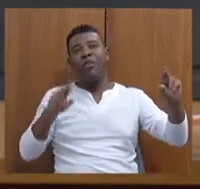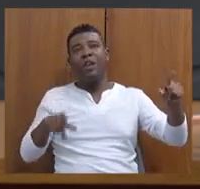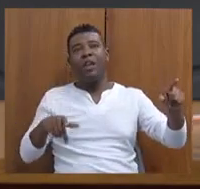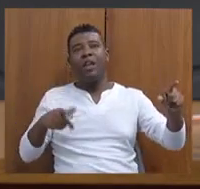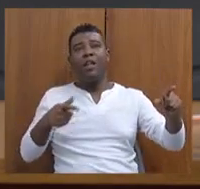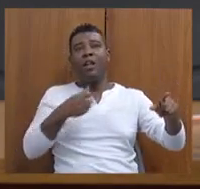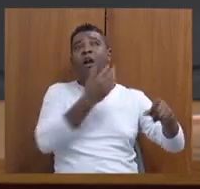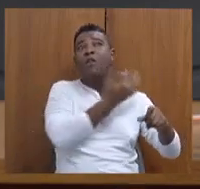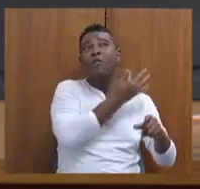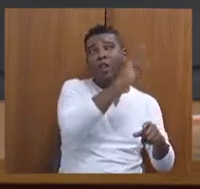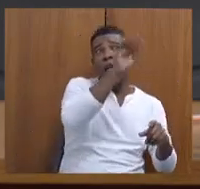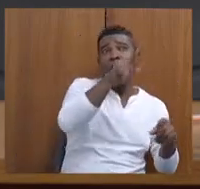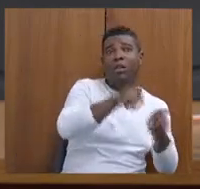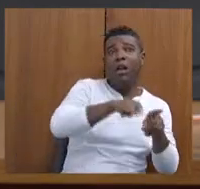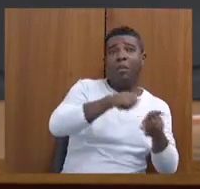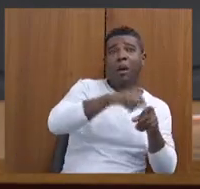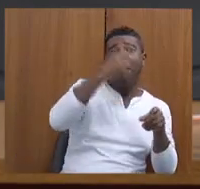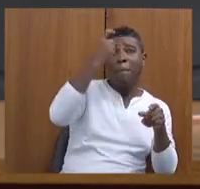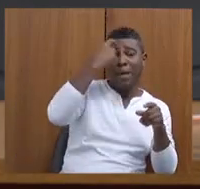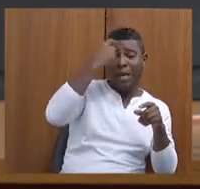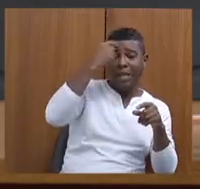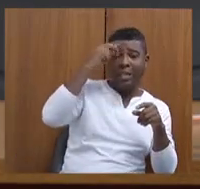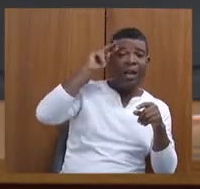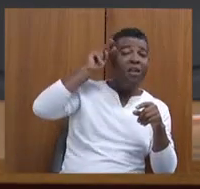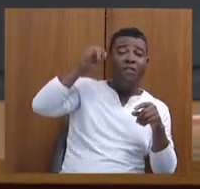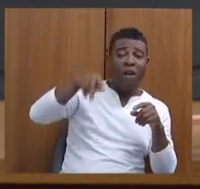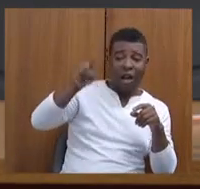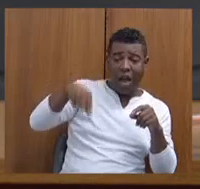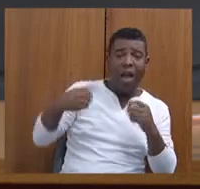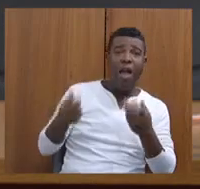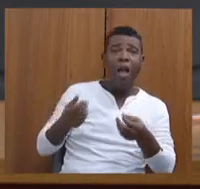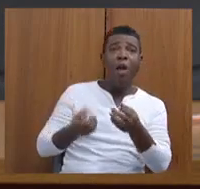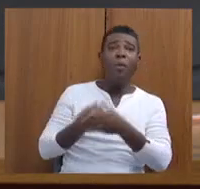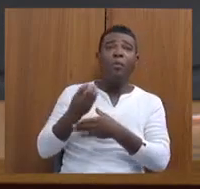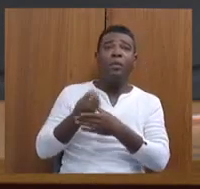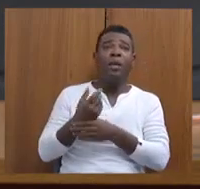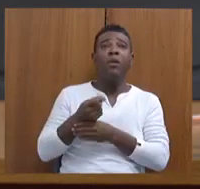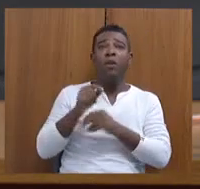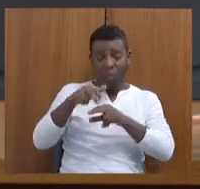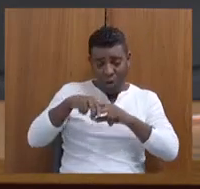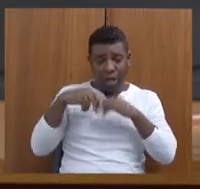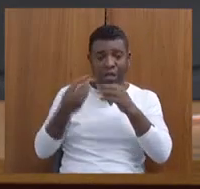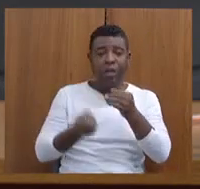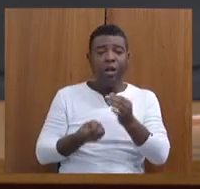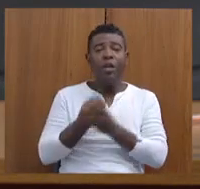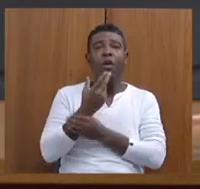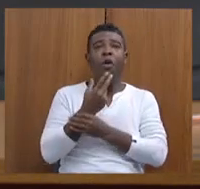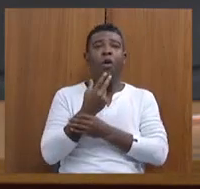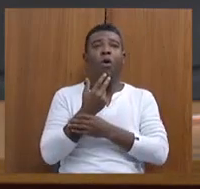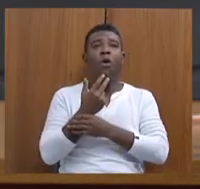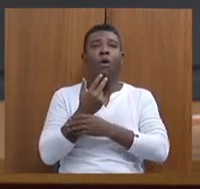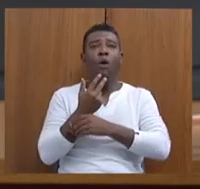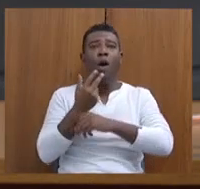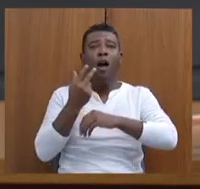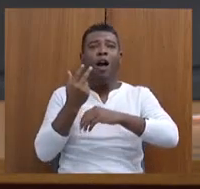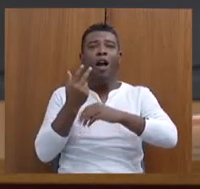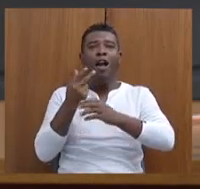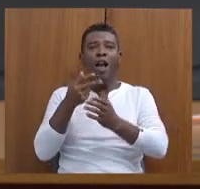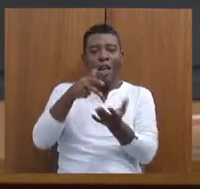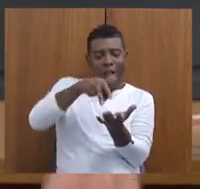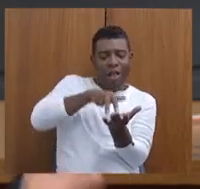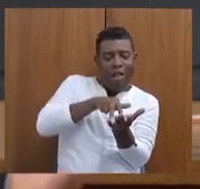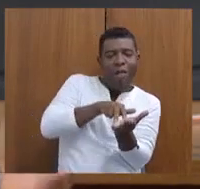nos próximos anos e a prova disso foi aprovação da ferrovia que liga ali né aquela